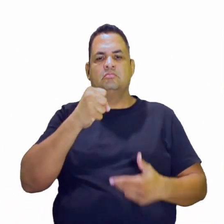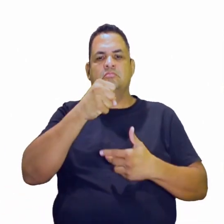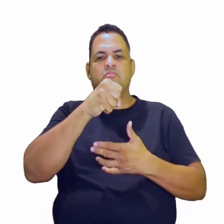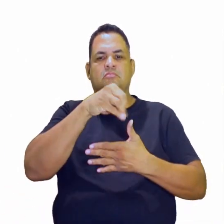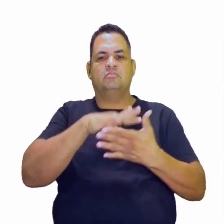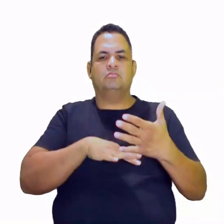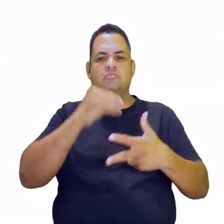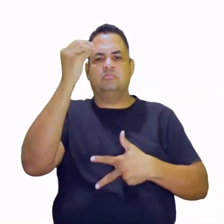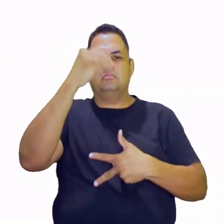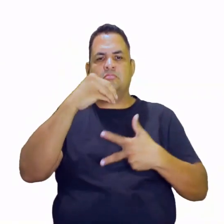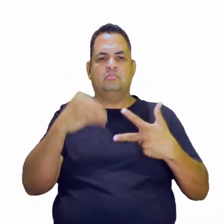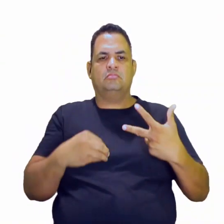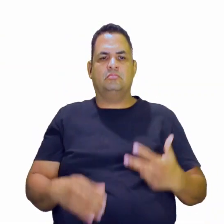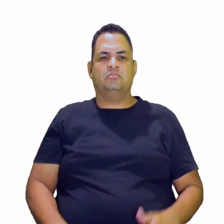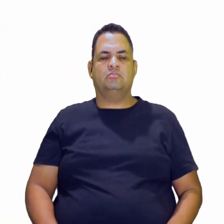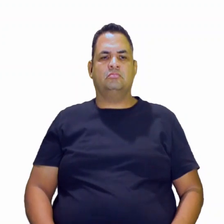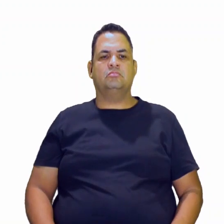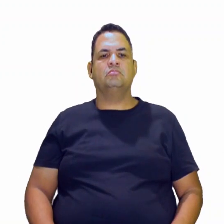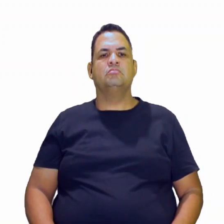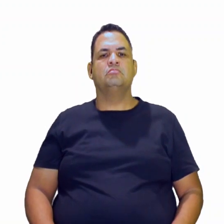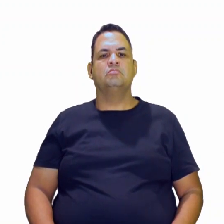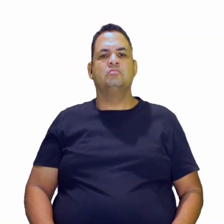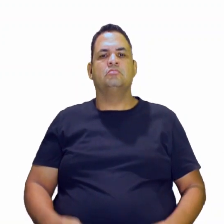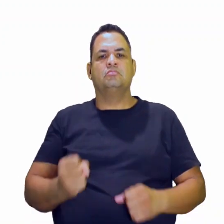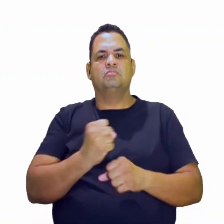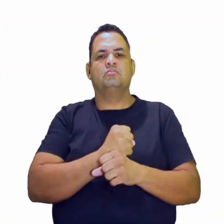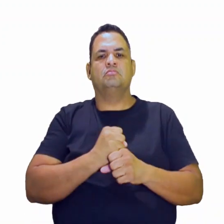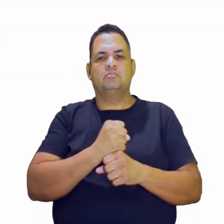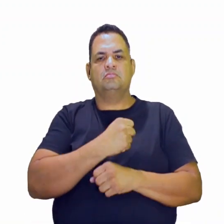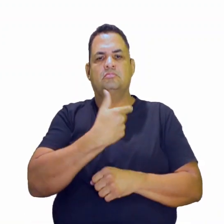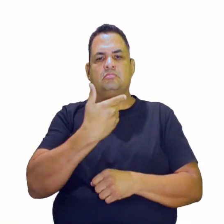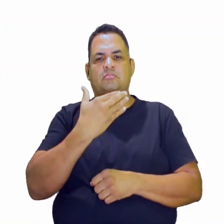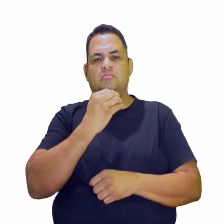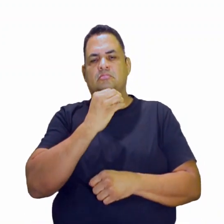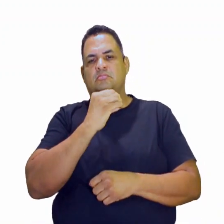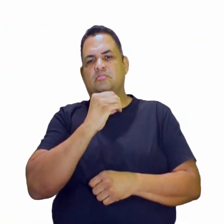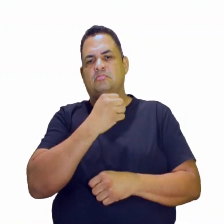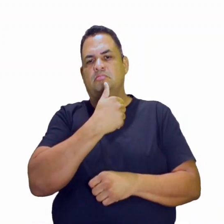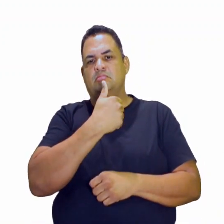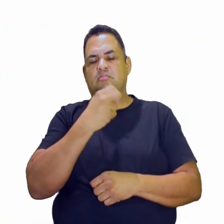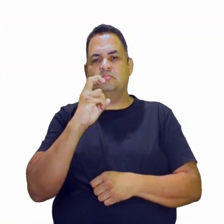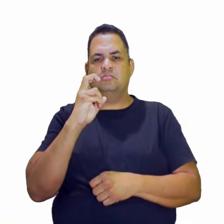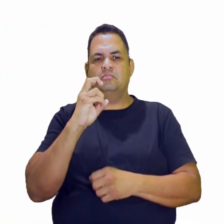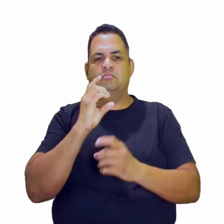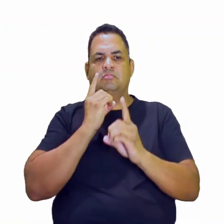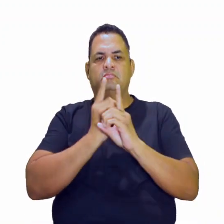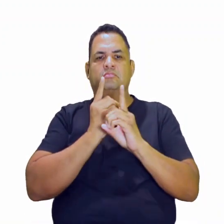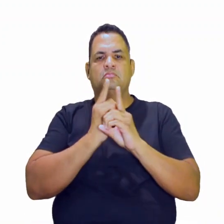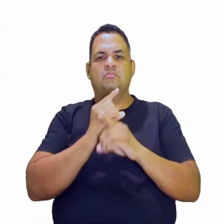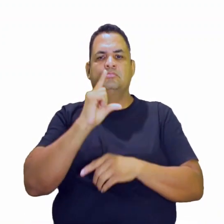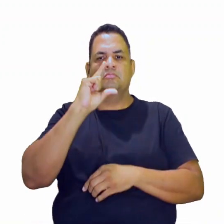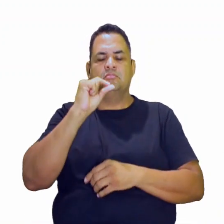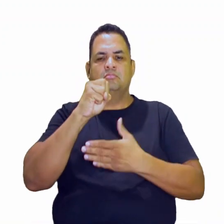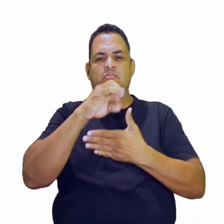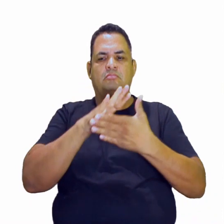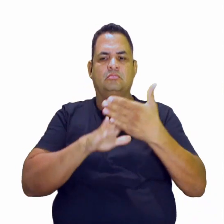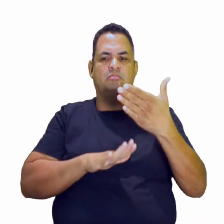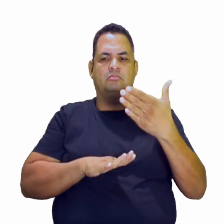do Enem, uma questão de 2015. Como eu disse para vocês, encontramos poucas